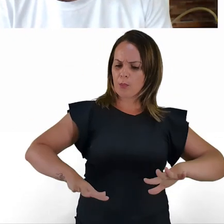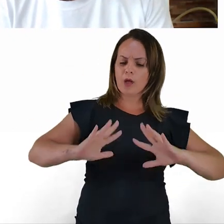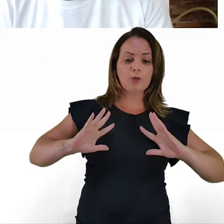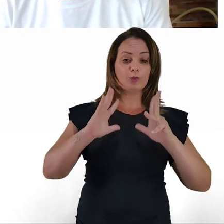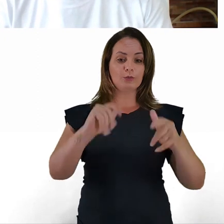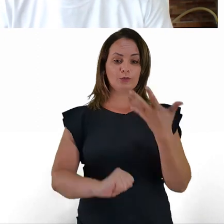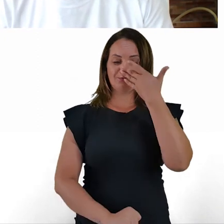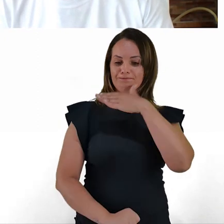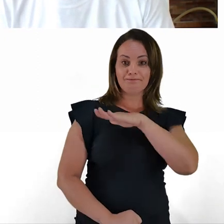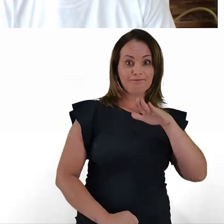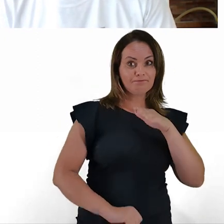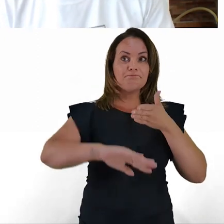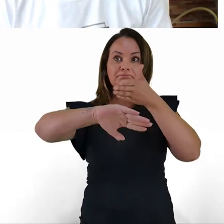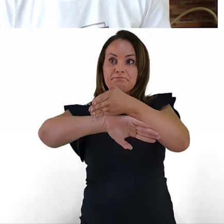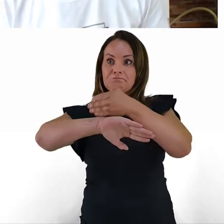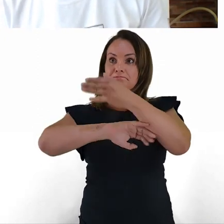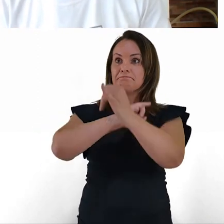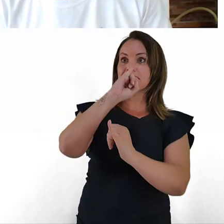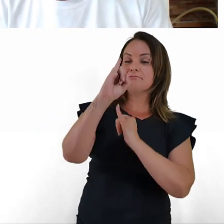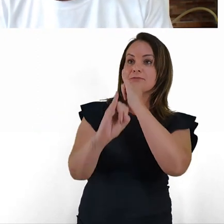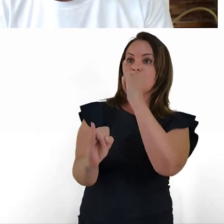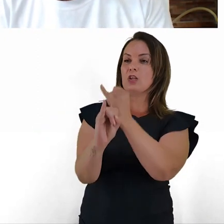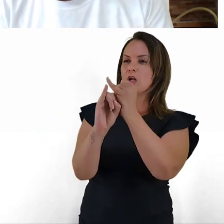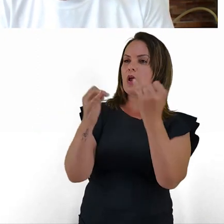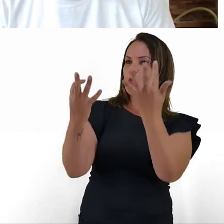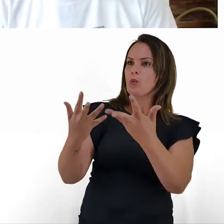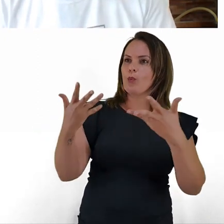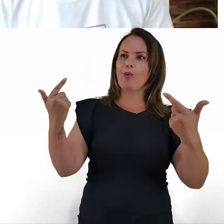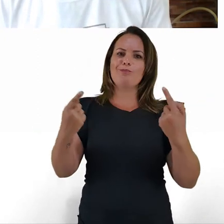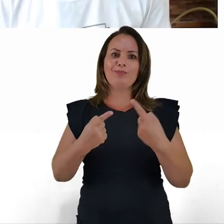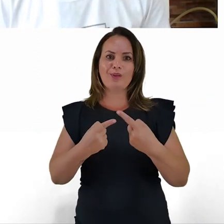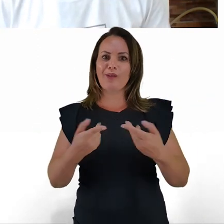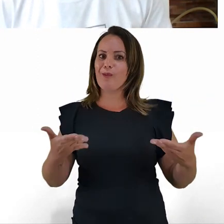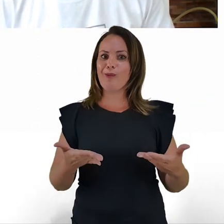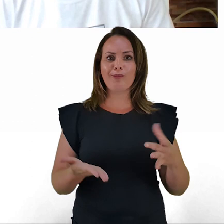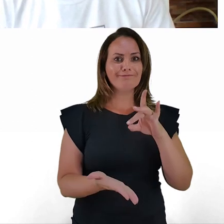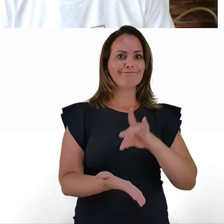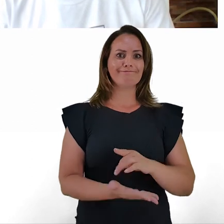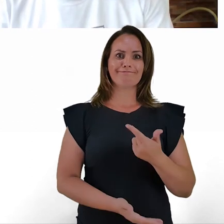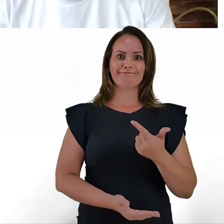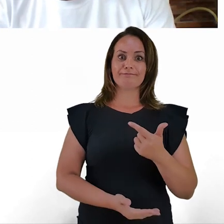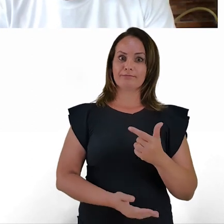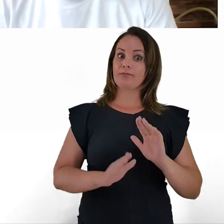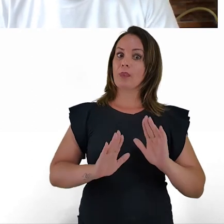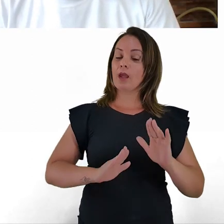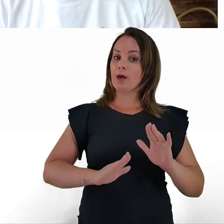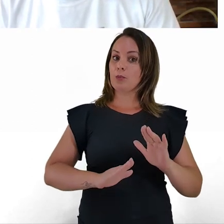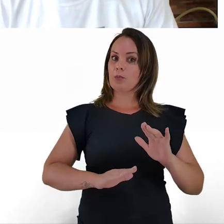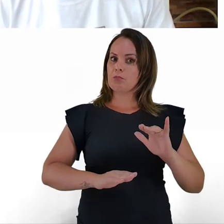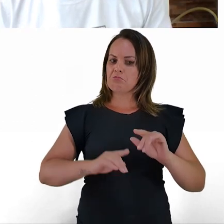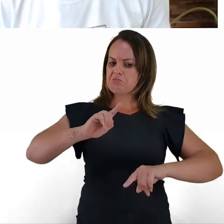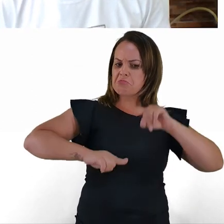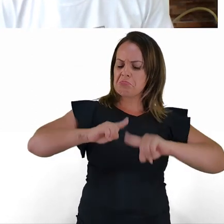de qualidade para poder usufruir disso. A gente sabe que essa não é a realidade hoje. Sim. Mas é uma ferramenta importantíssima e